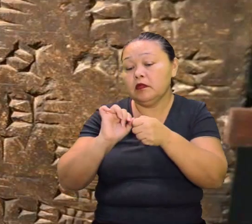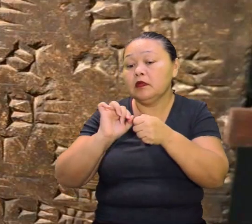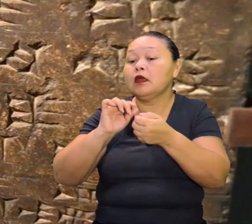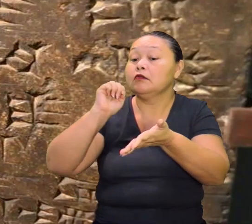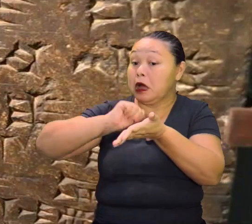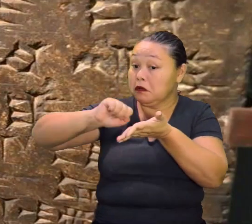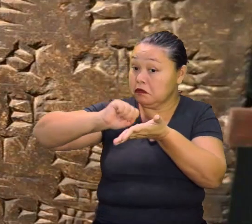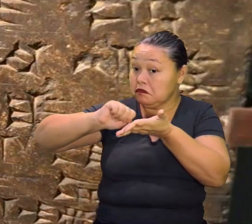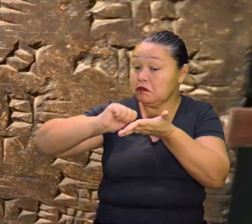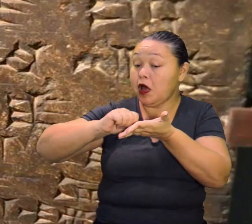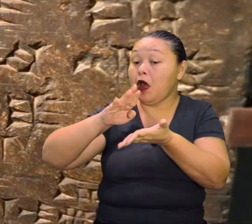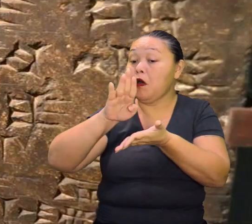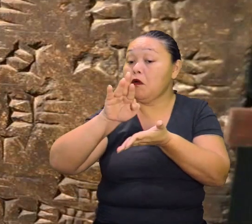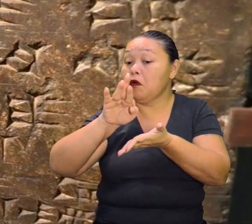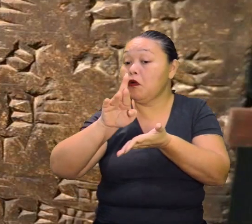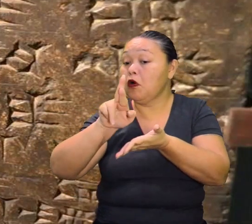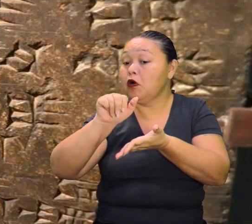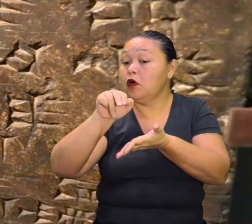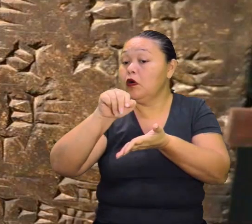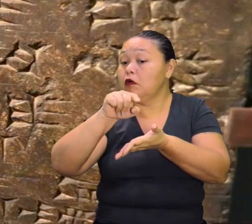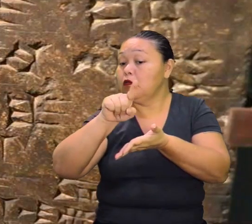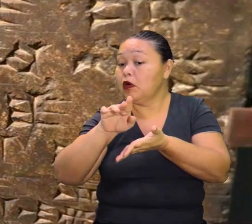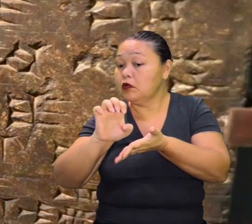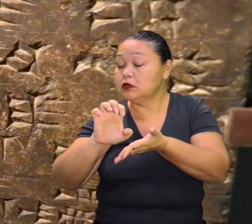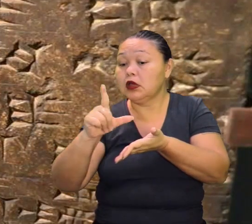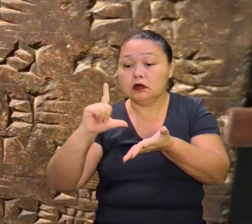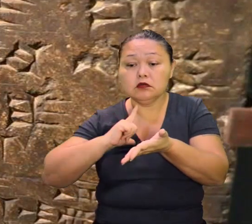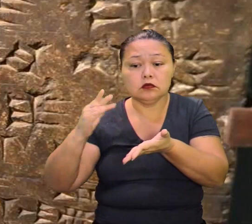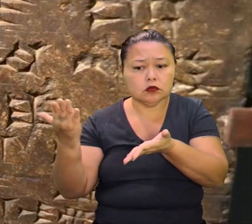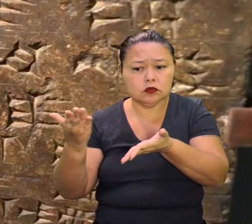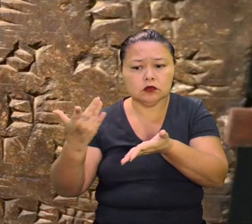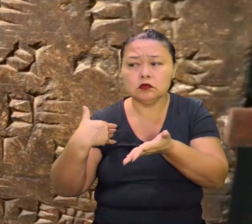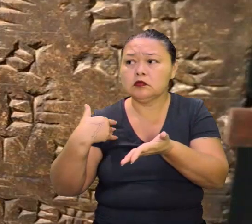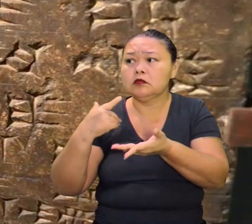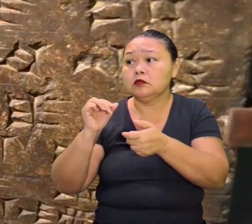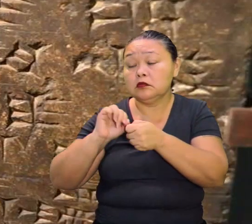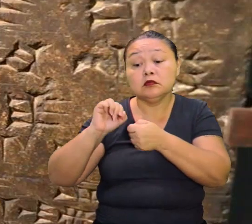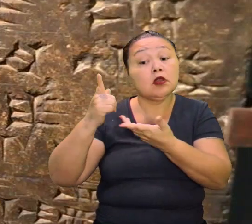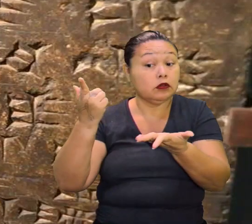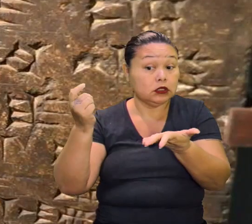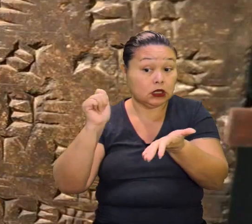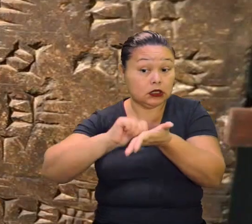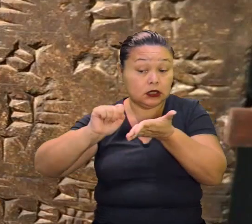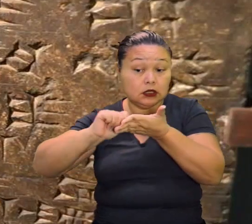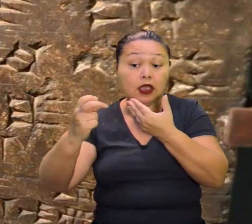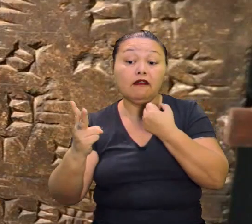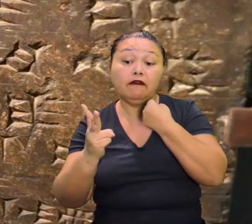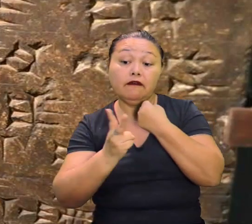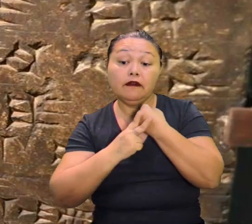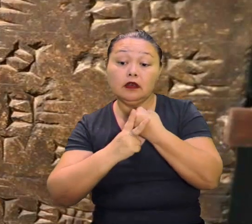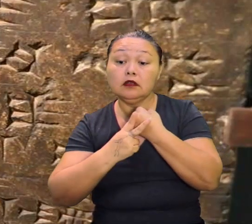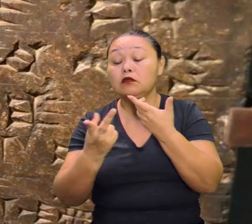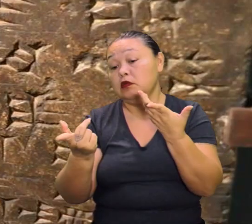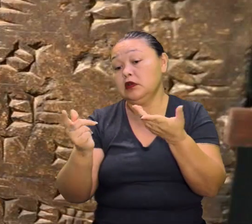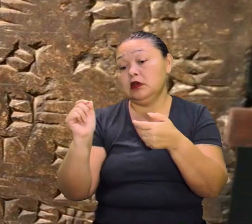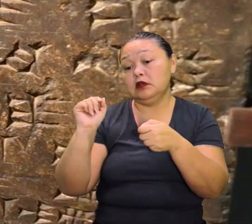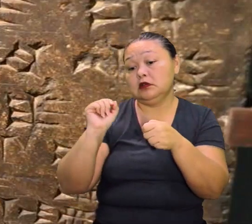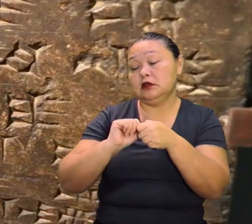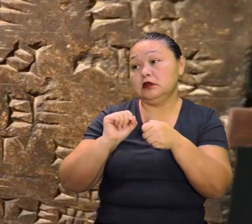bronze. É o que nós temos hoje. Você acaba escrevendo em vidro,